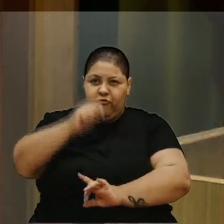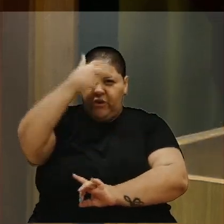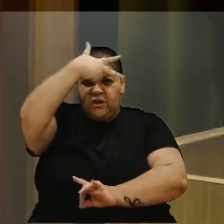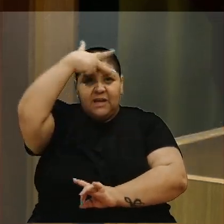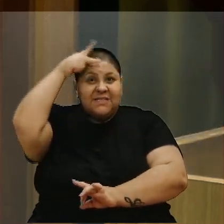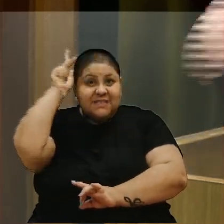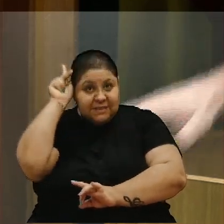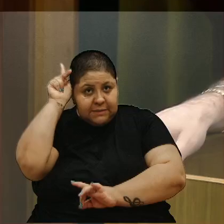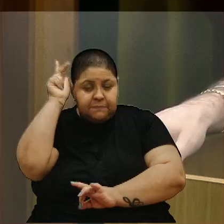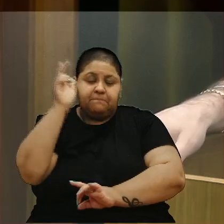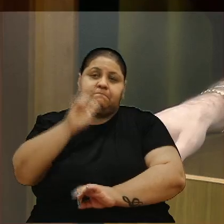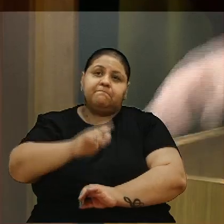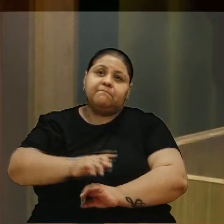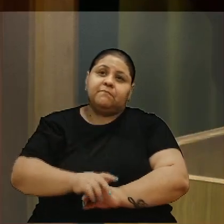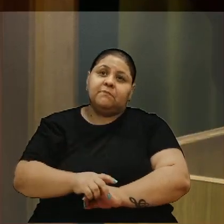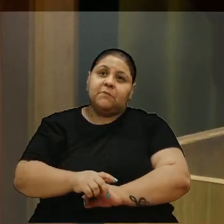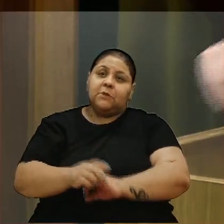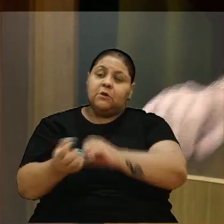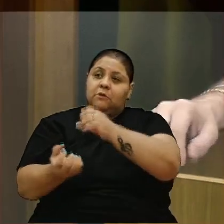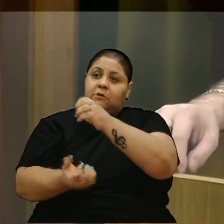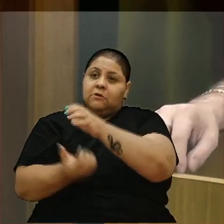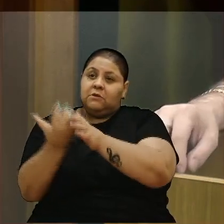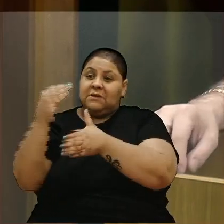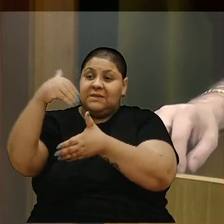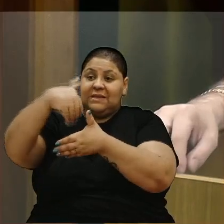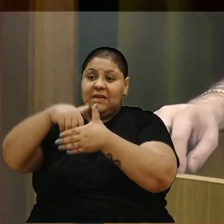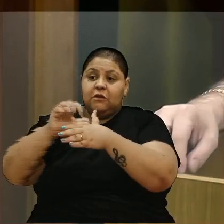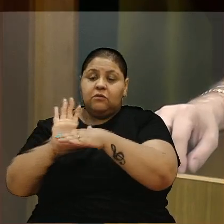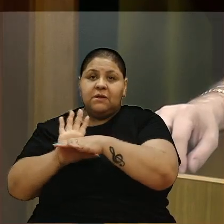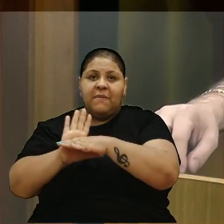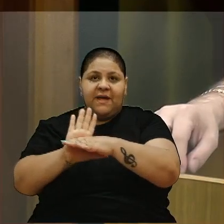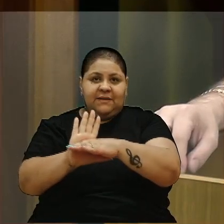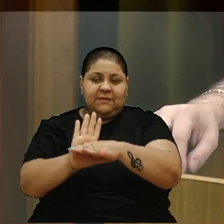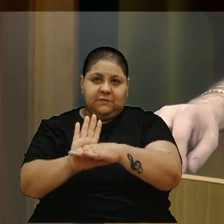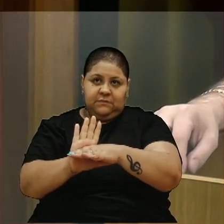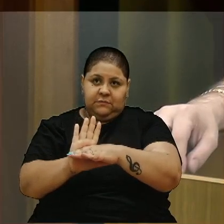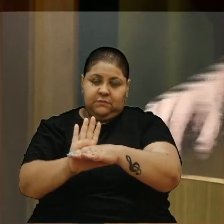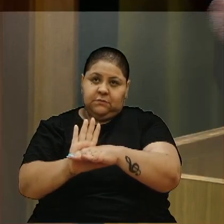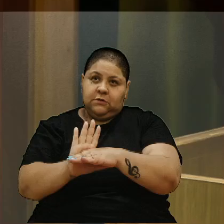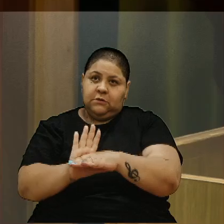senhor, para se instalar dentro da Maesa.